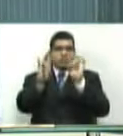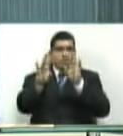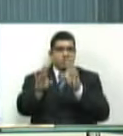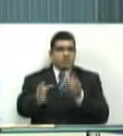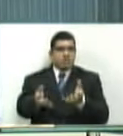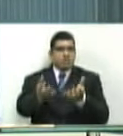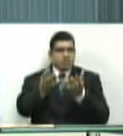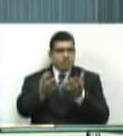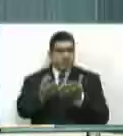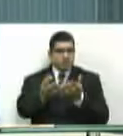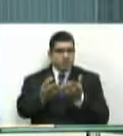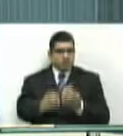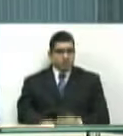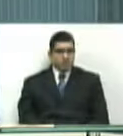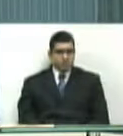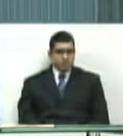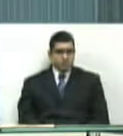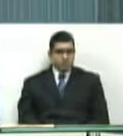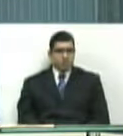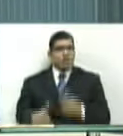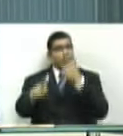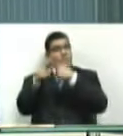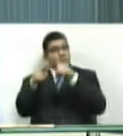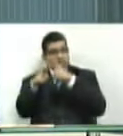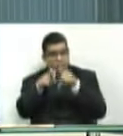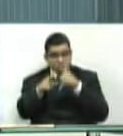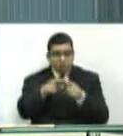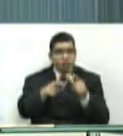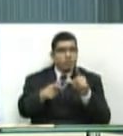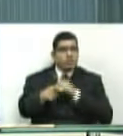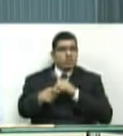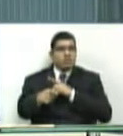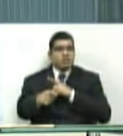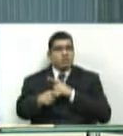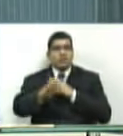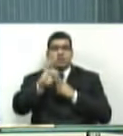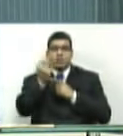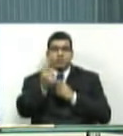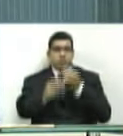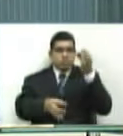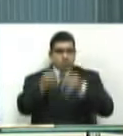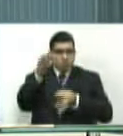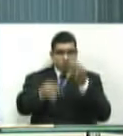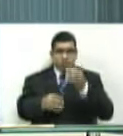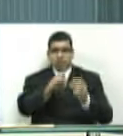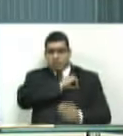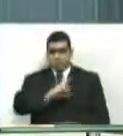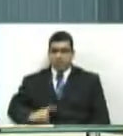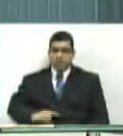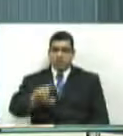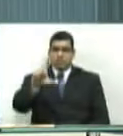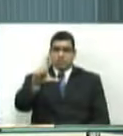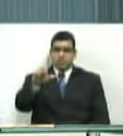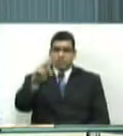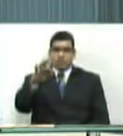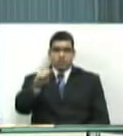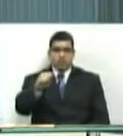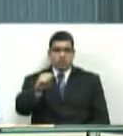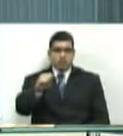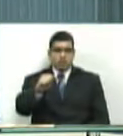especificamente dos problemas que geraram todo esse conflito, deputado Luiz Castro.